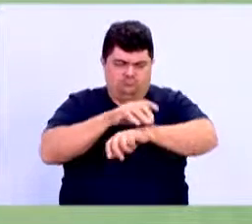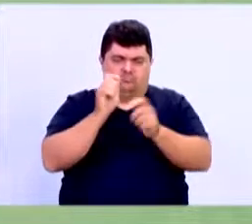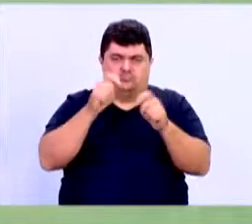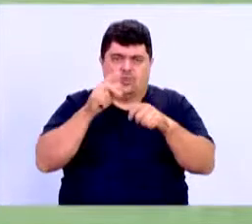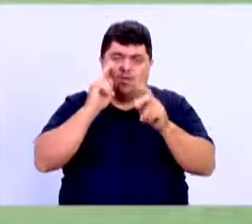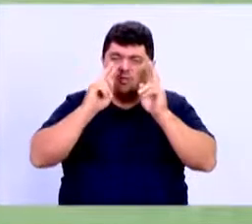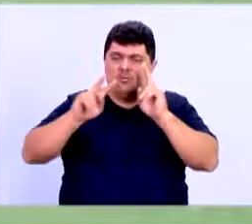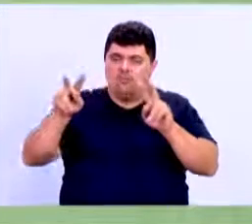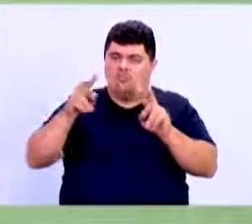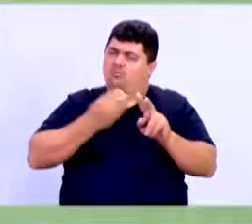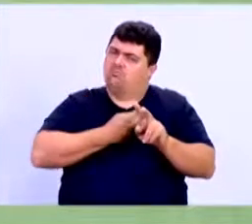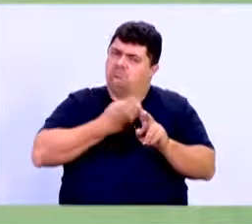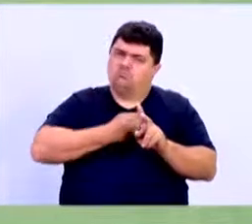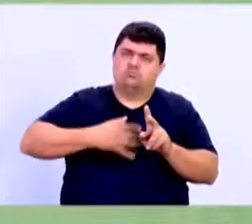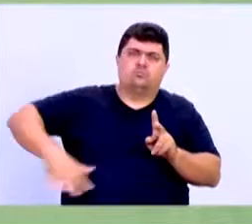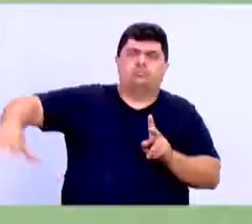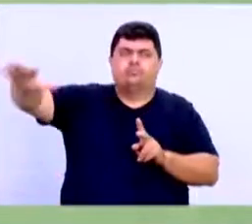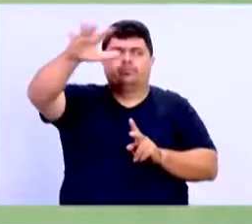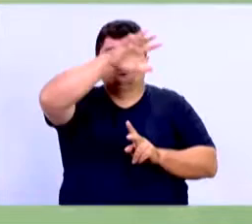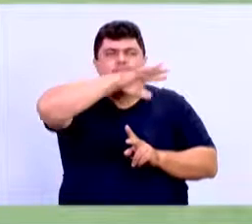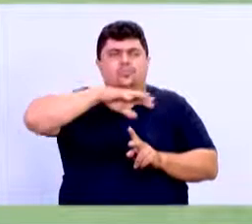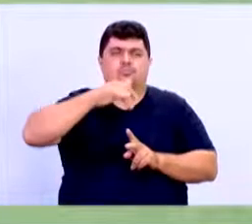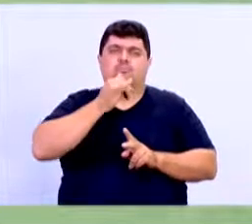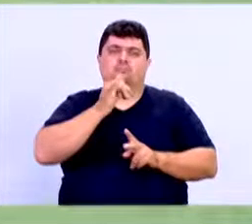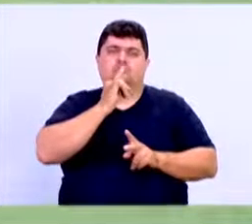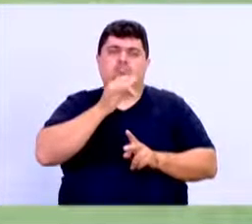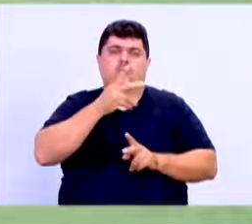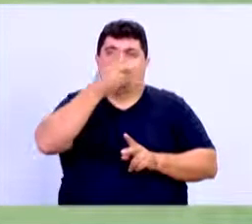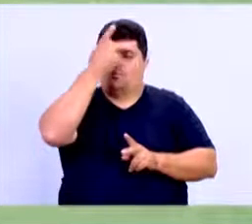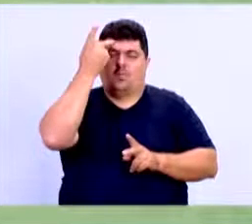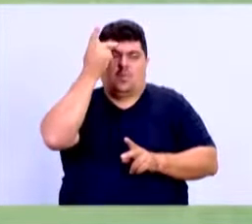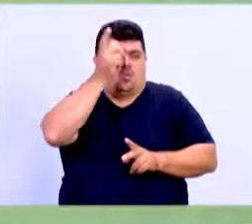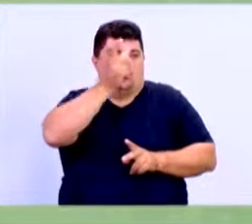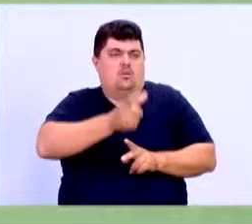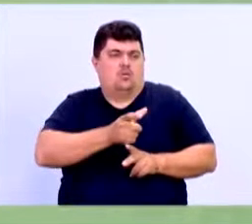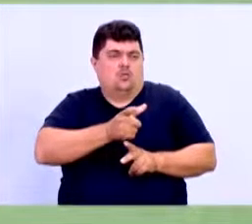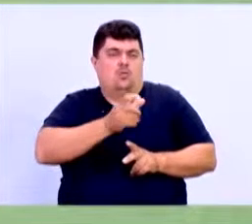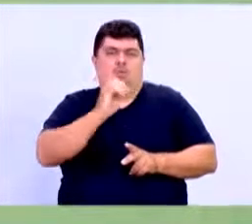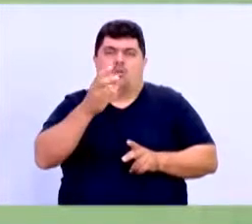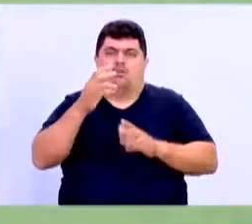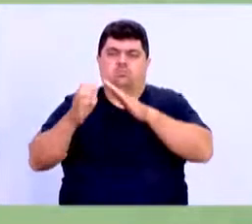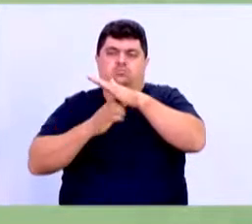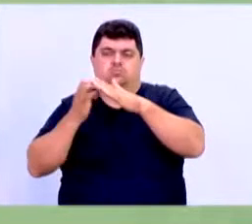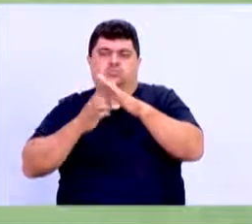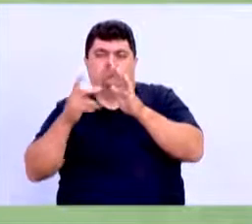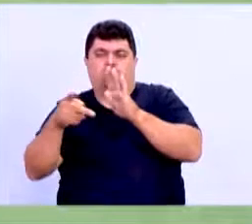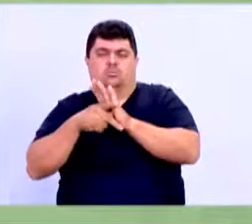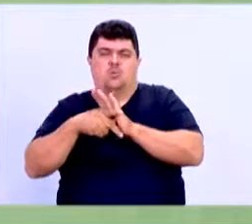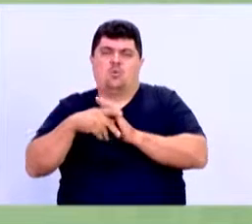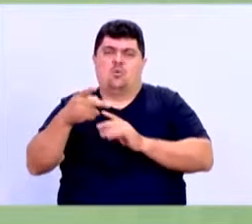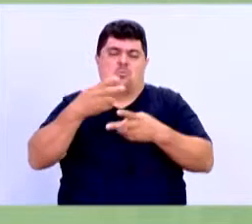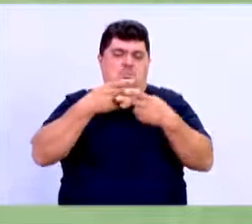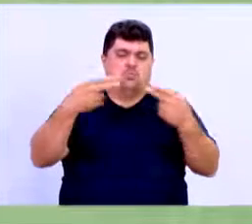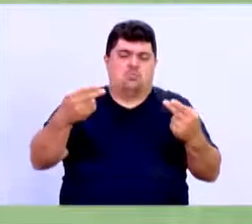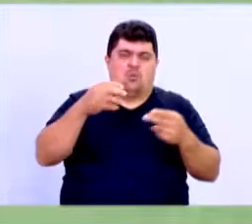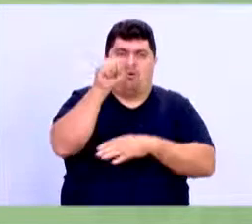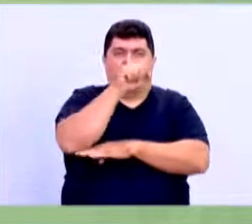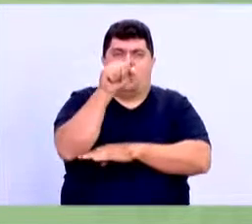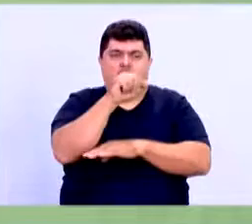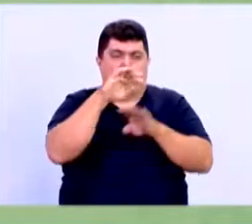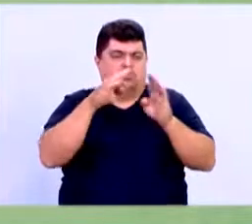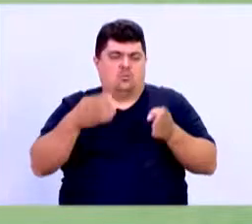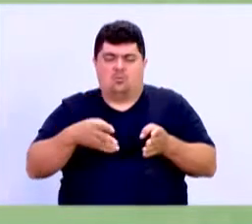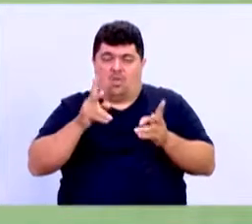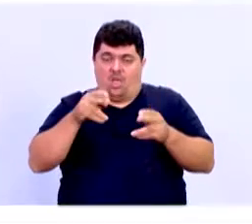e visíveis no mundo real. Como exemplo, uma pessoa ou uma empresa, ou um produto, como um carro ou um